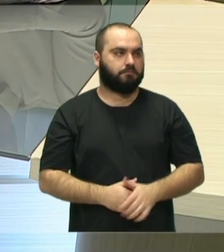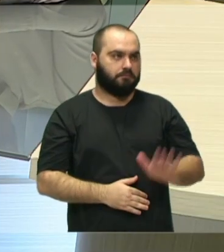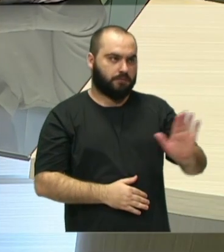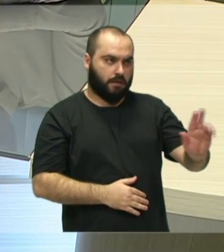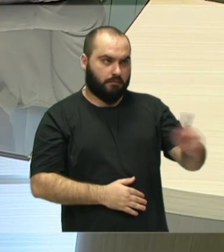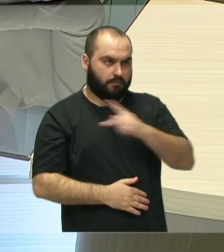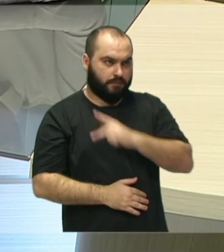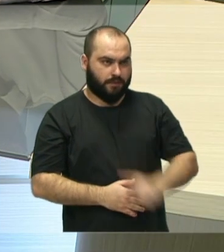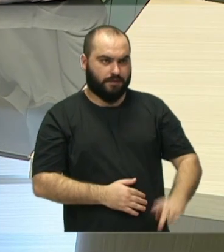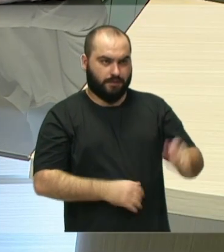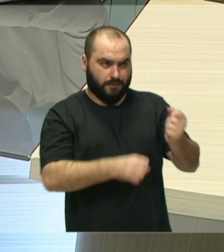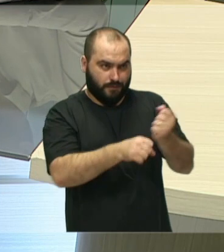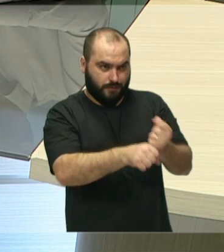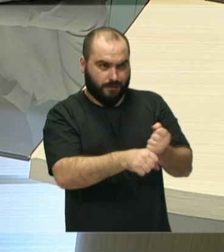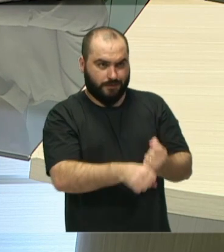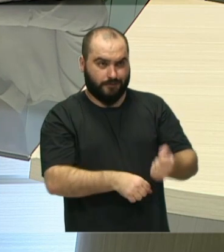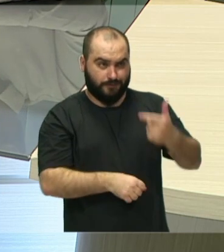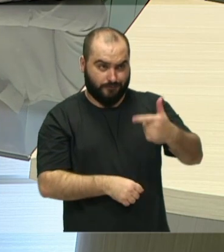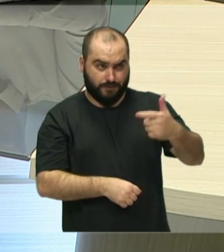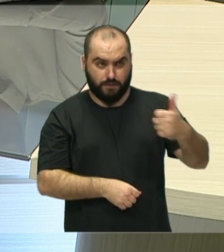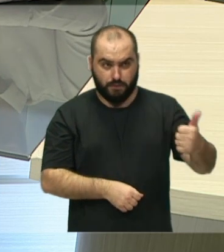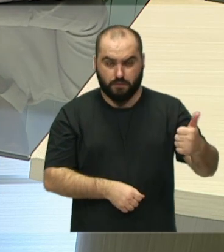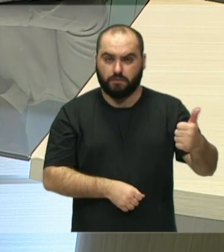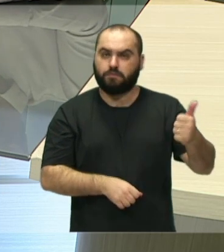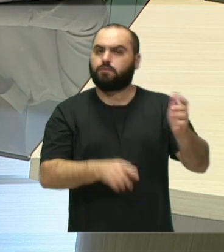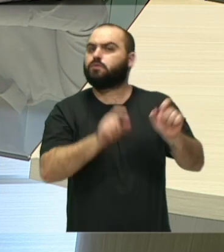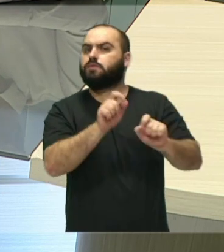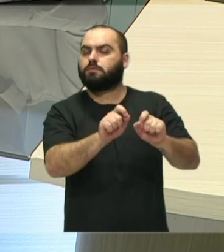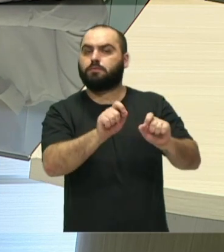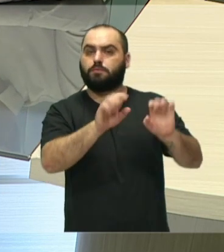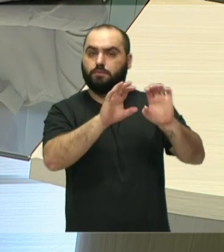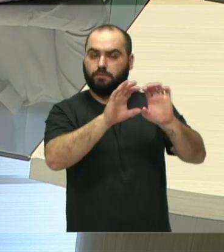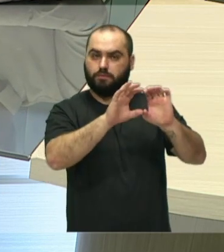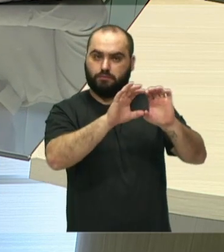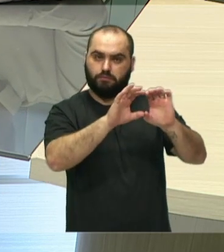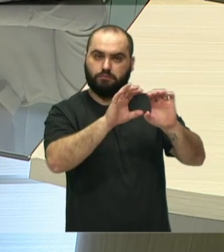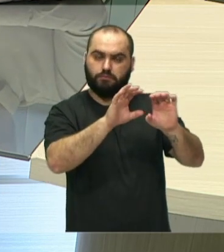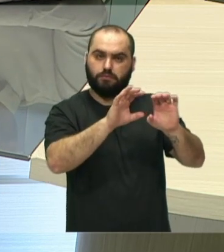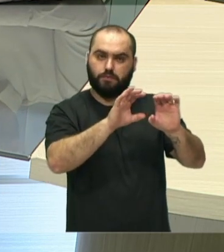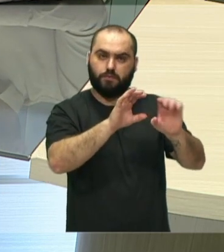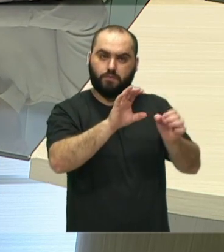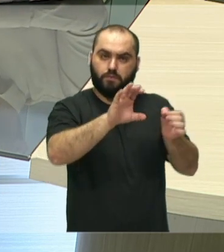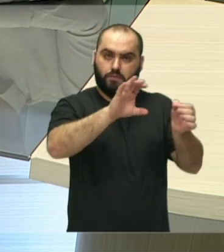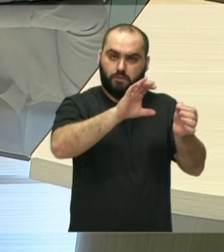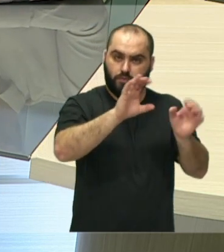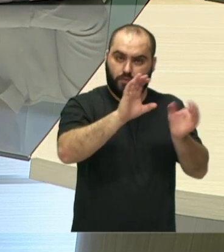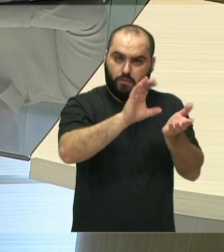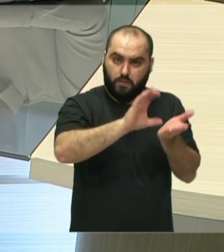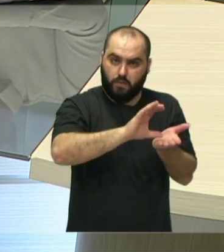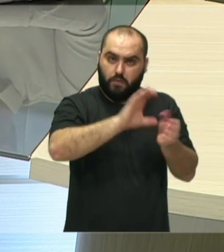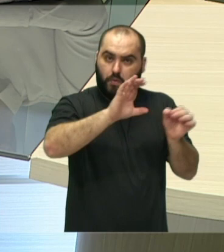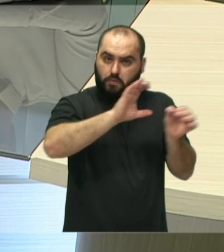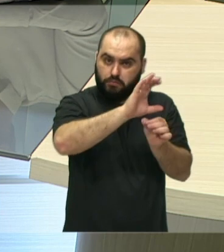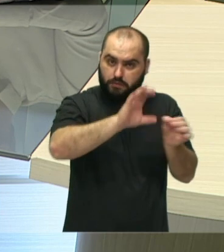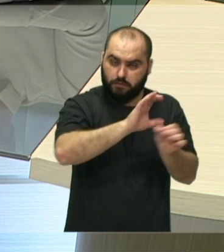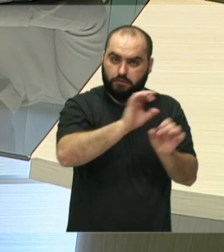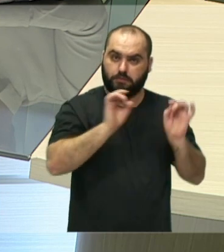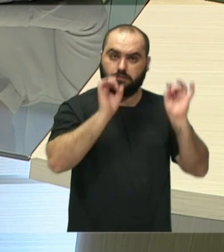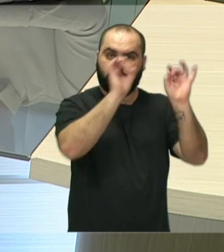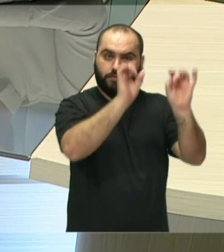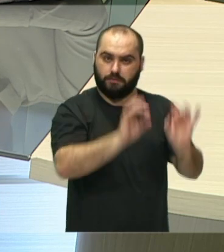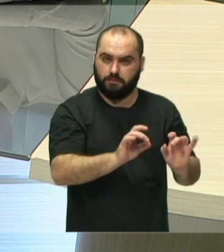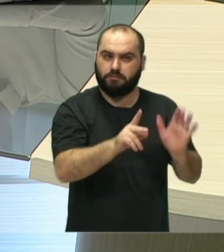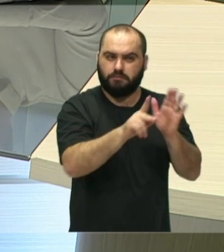bem 21 a comissão de gestão ambiental aqui da câmara realizou parcerias tanto para recolher lixo eletrônico